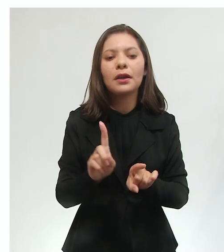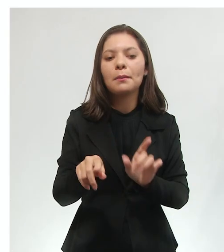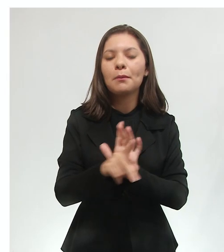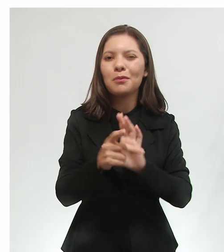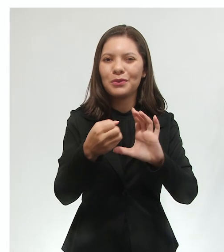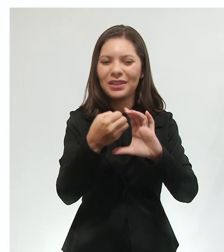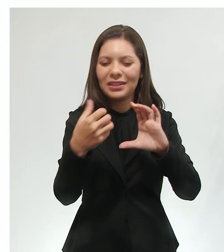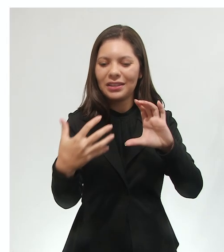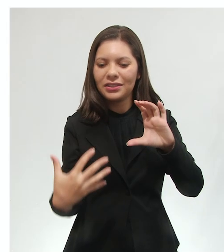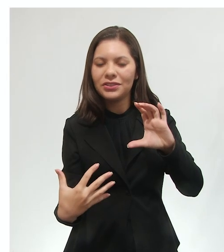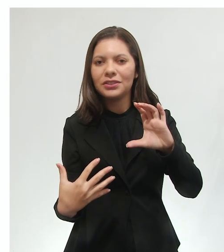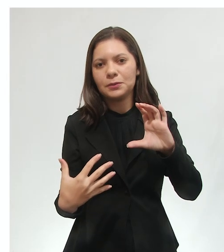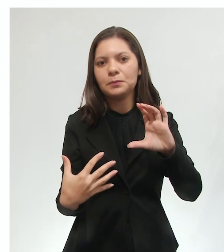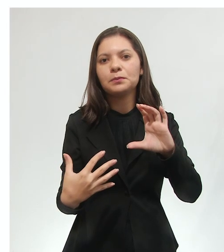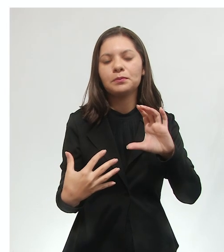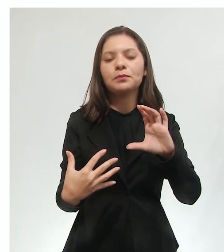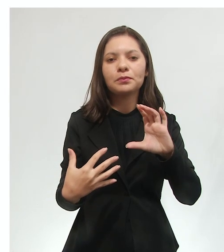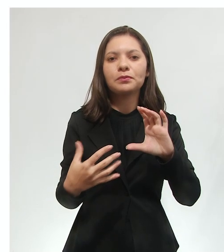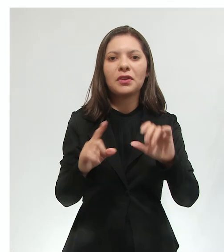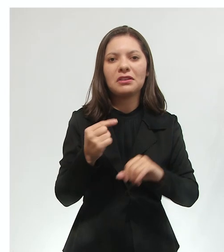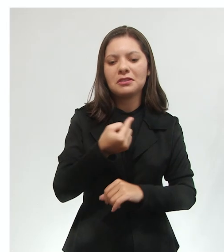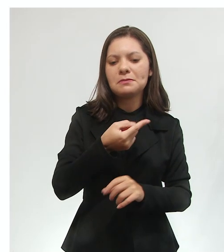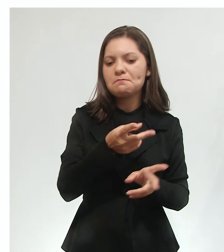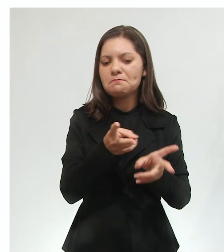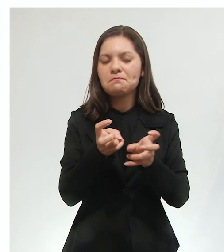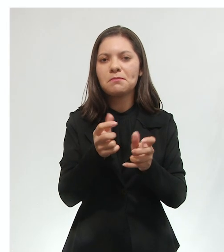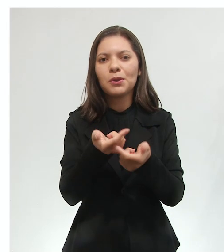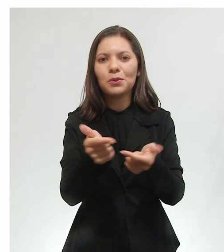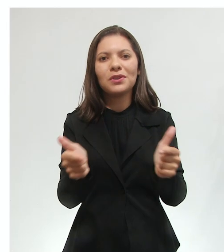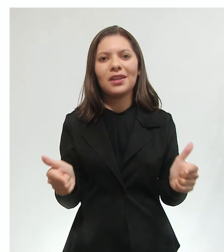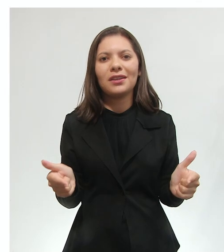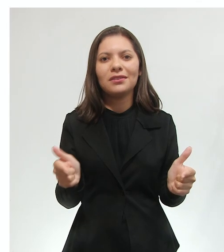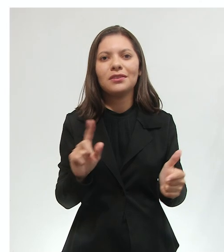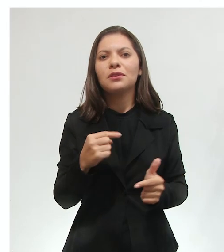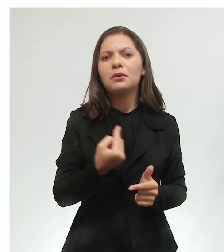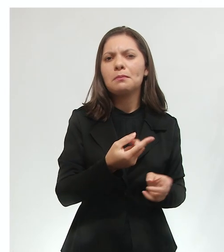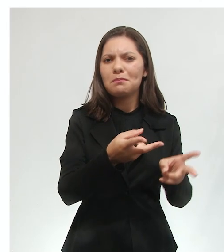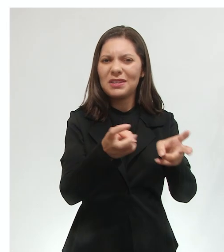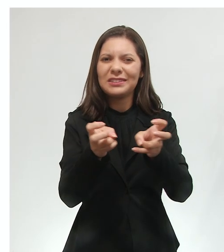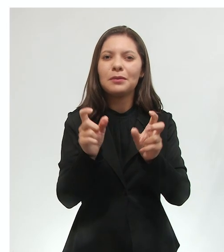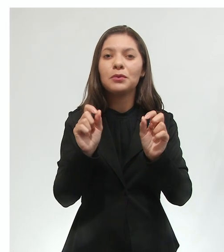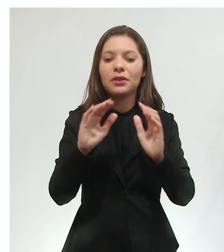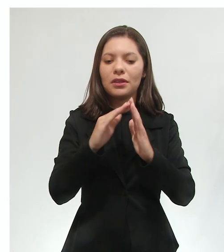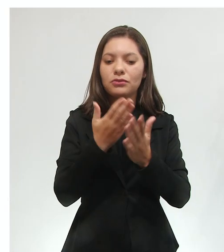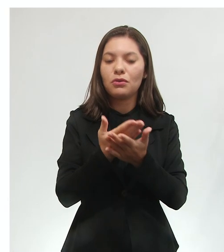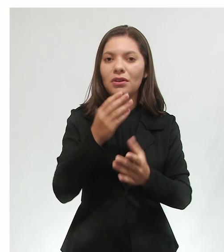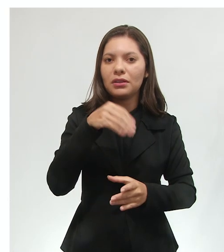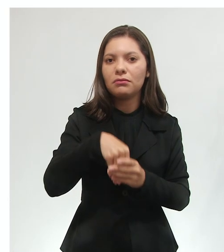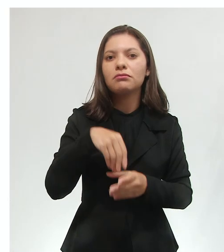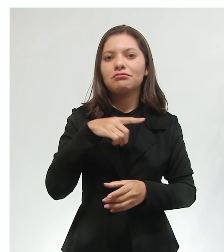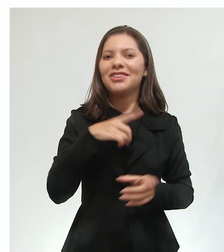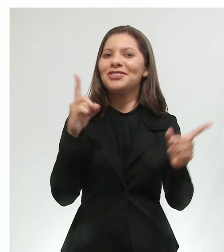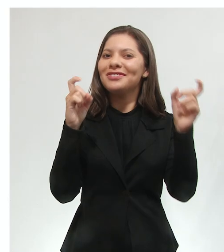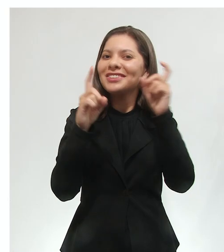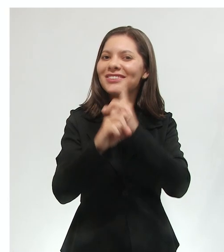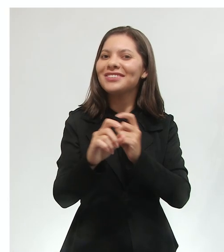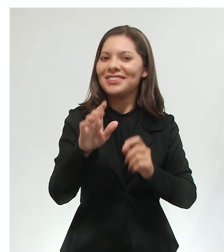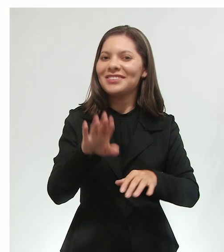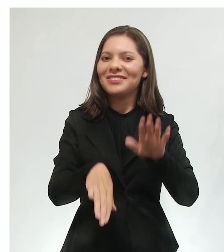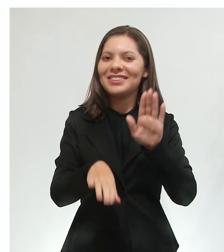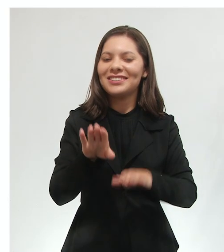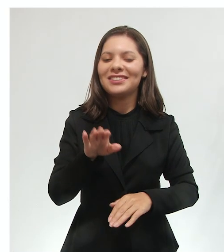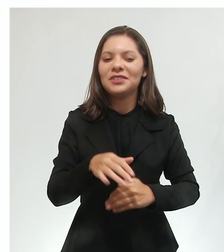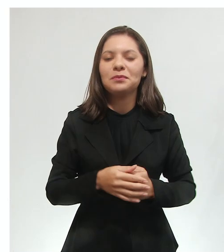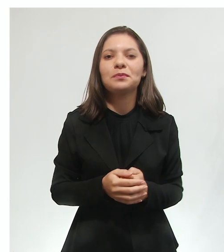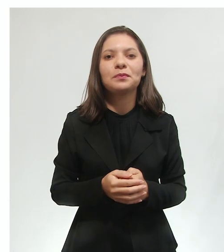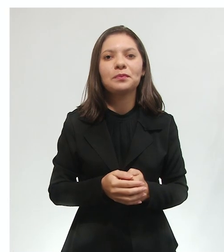são evidentes, representando desafios nas escolas. Então, o que nós vamos ter? Nós vamos ter as principais características